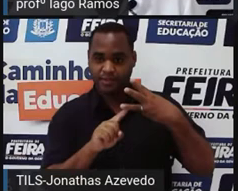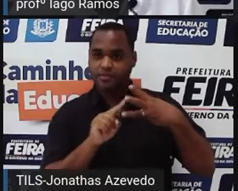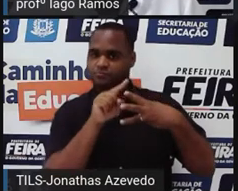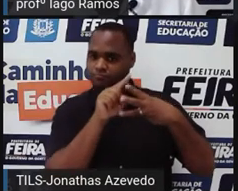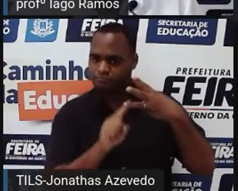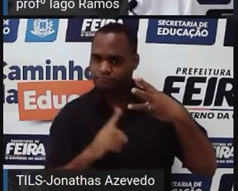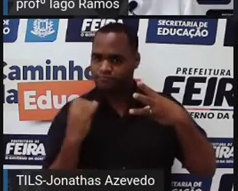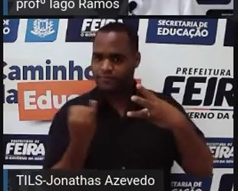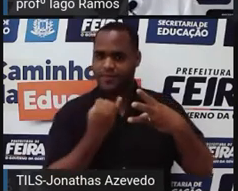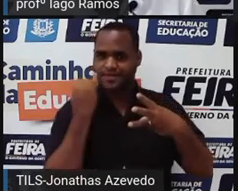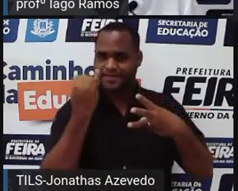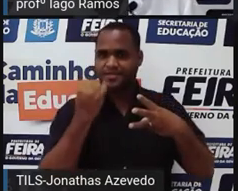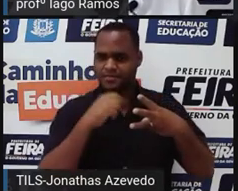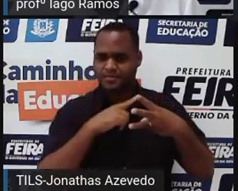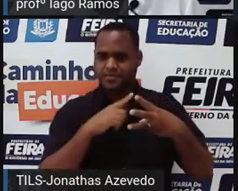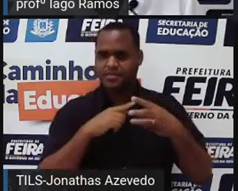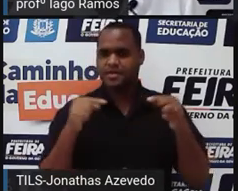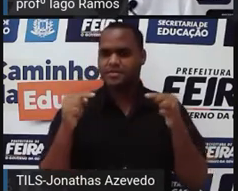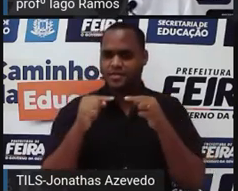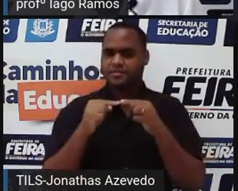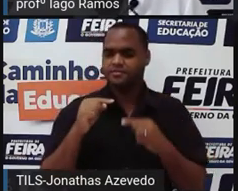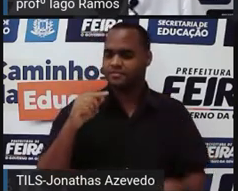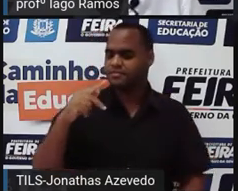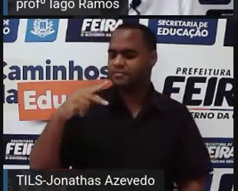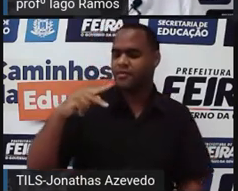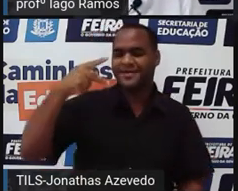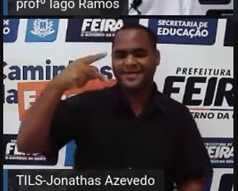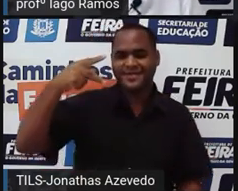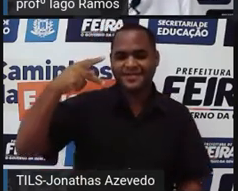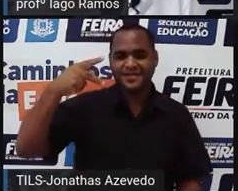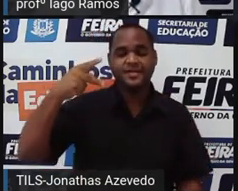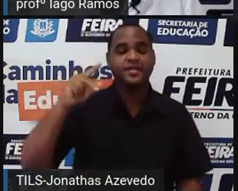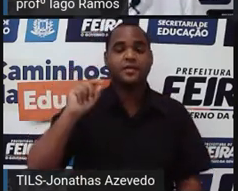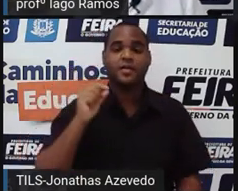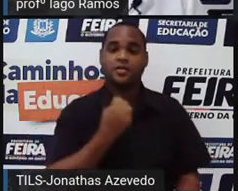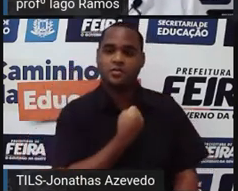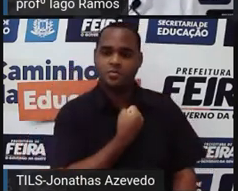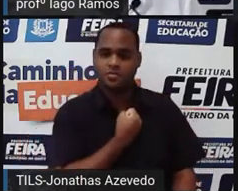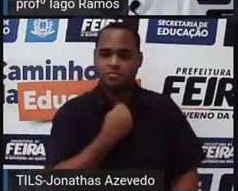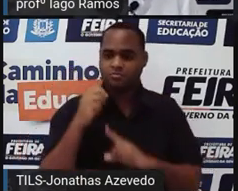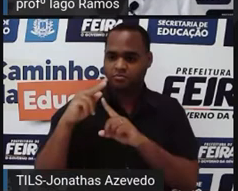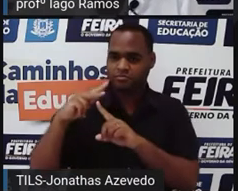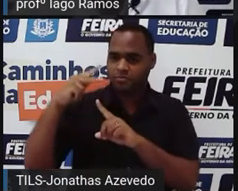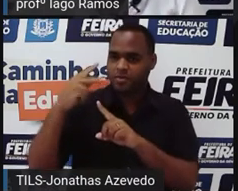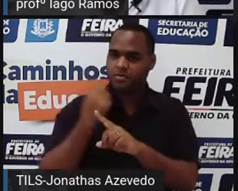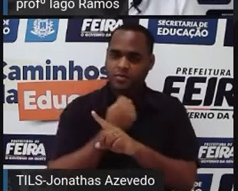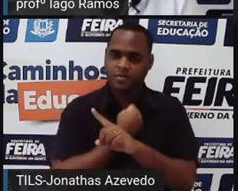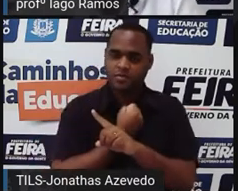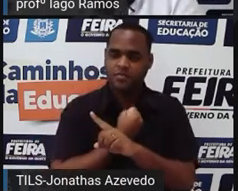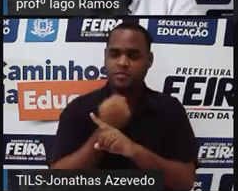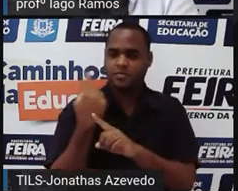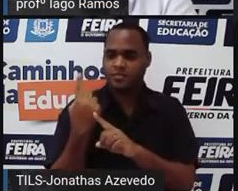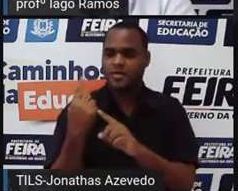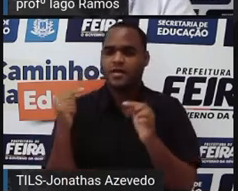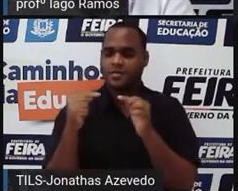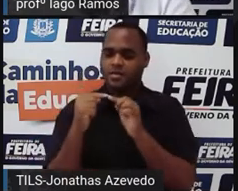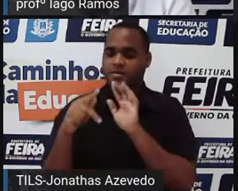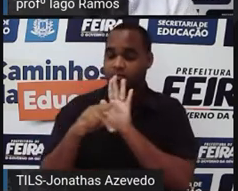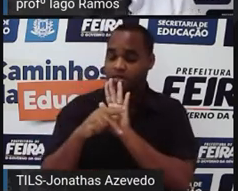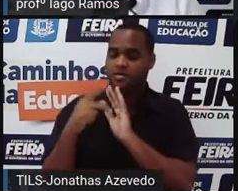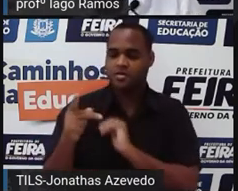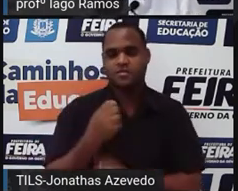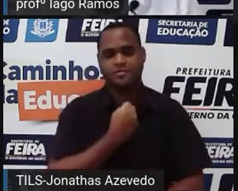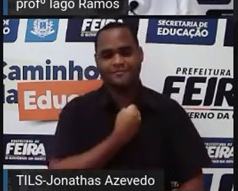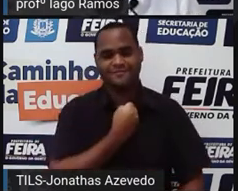especiais sobre a potenciação, que é quando a gente pega um número e eleva o expoente 1, o resultado é o próprio